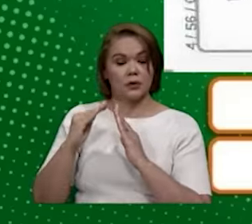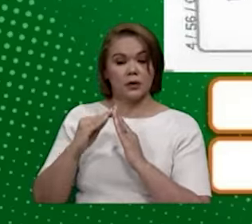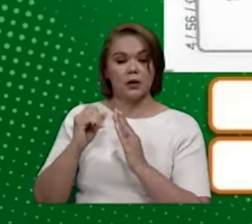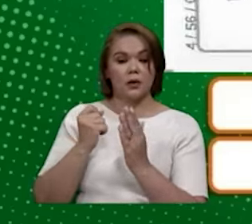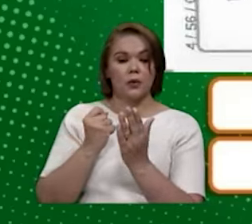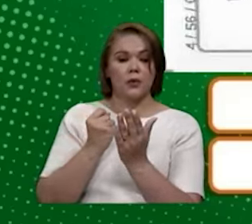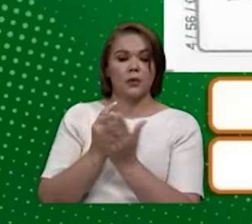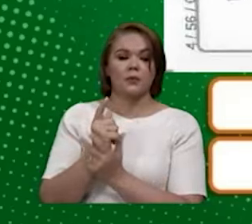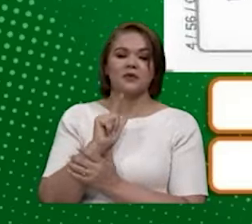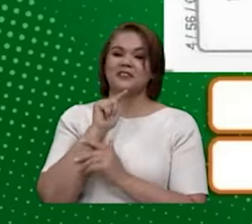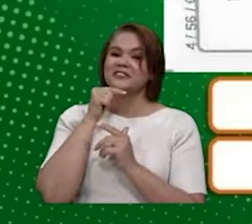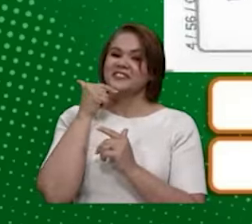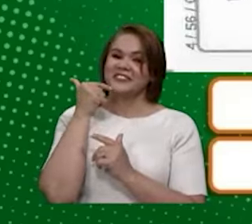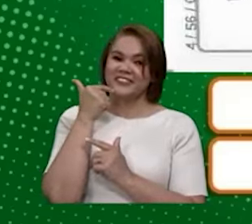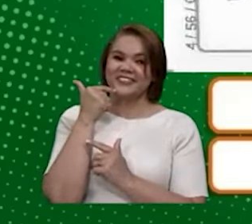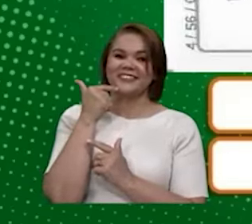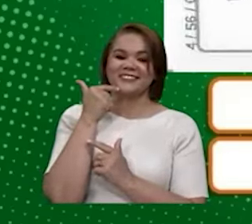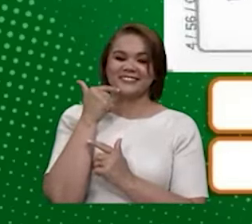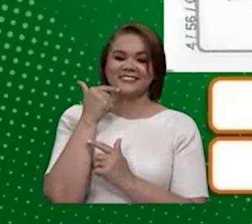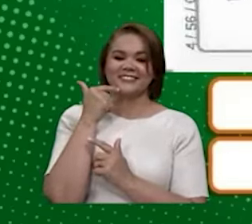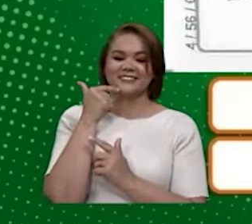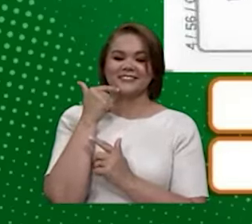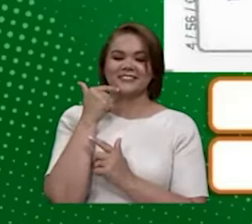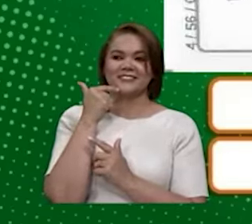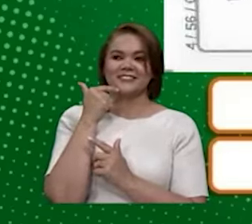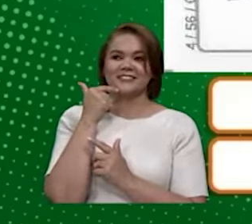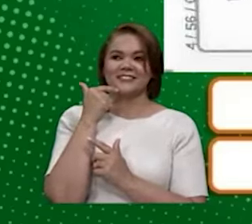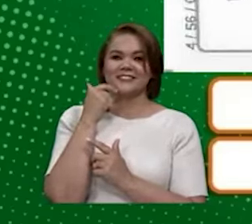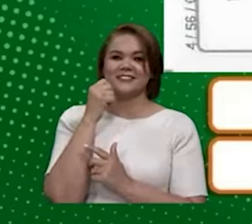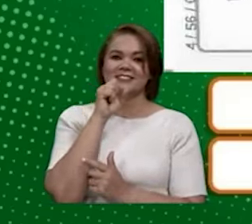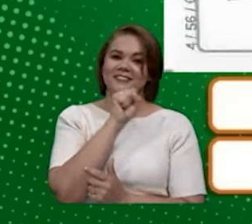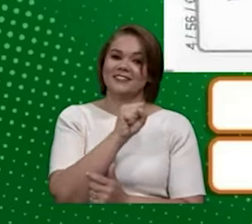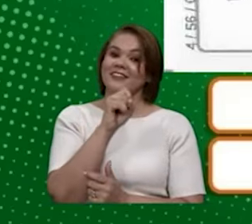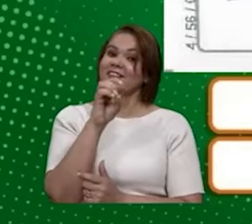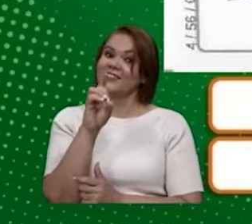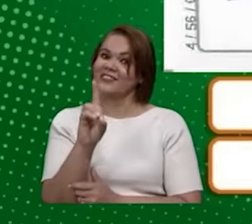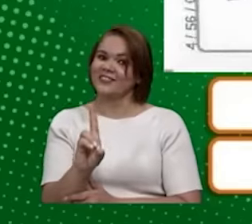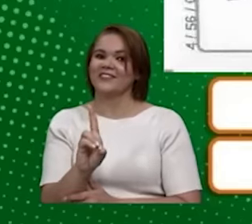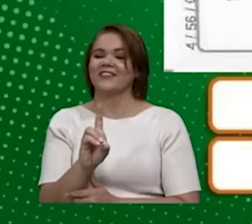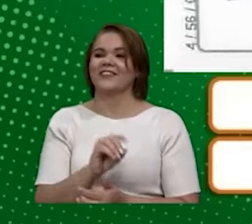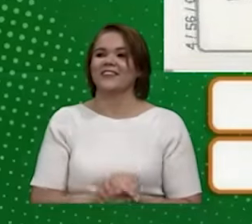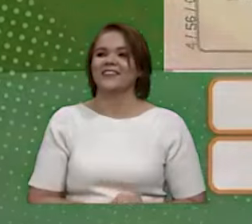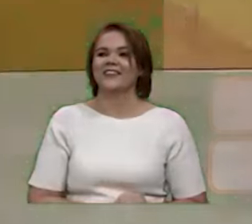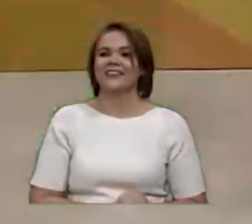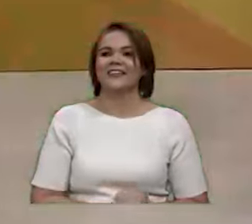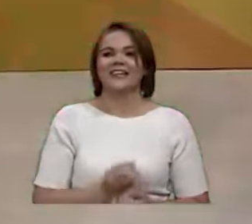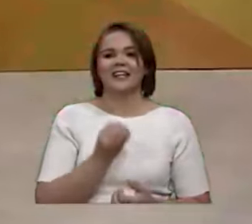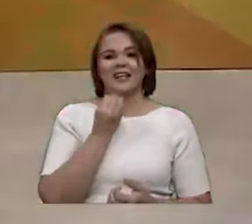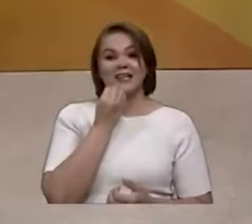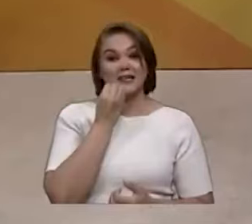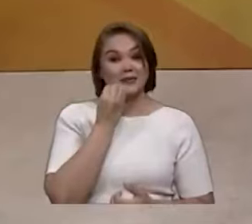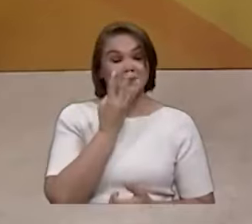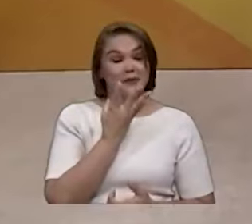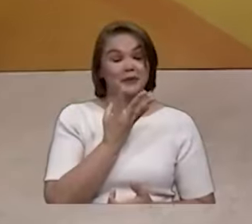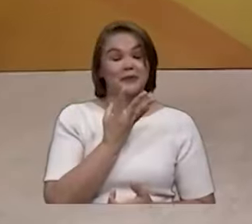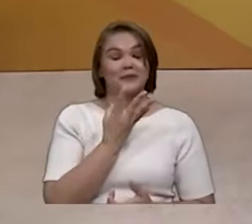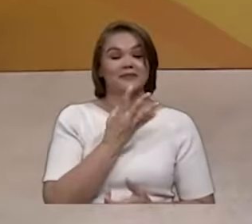Com um sorriso, pé quente aí da regional Santos Dumont. Parabéns! Que bacana,